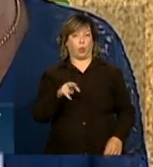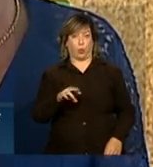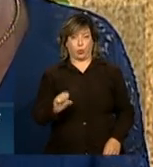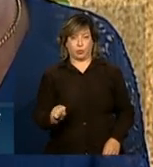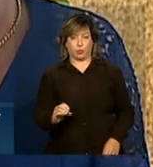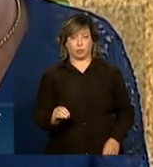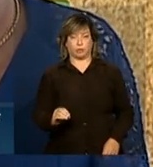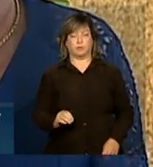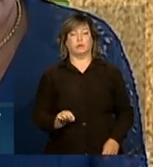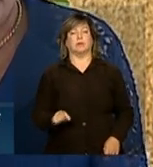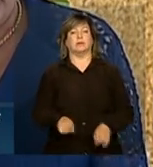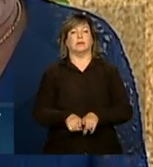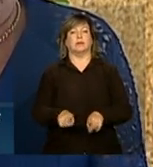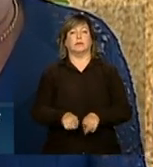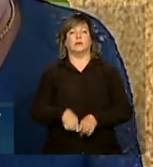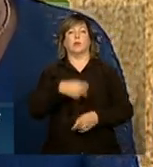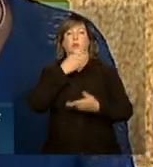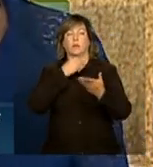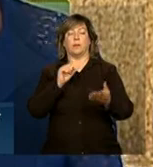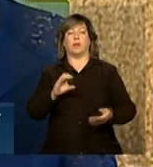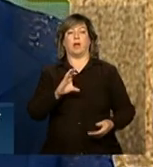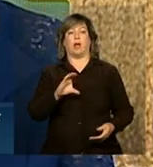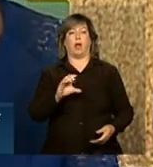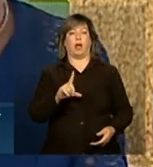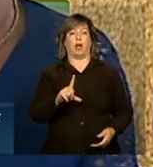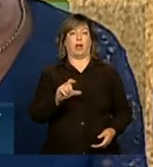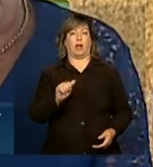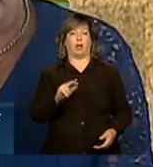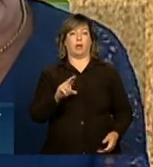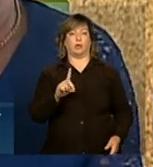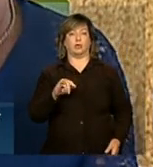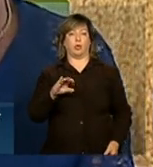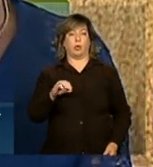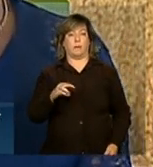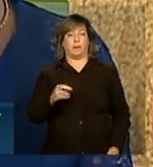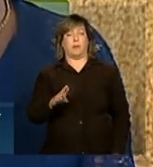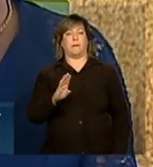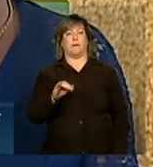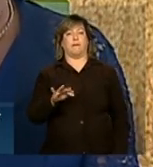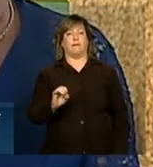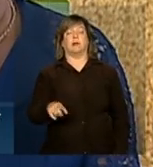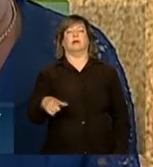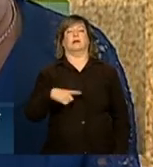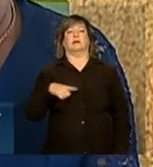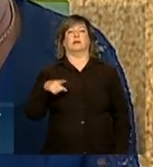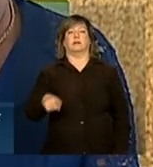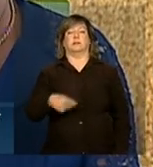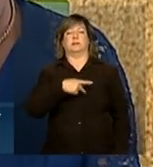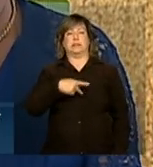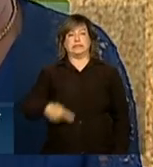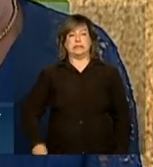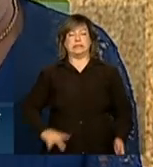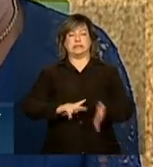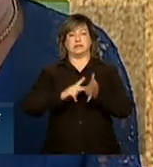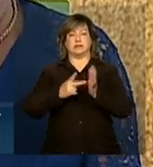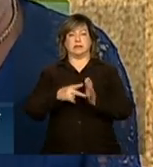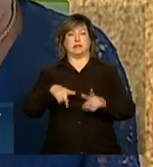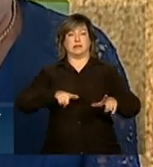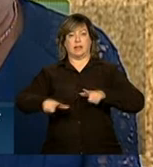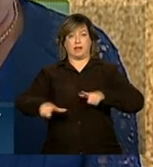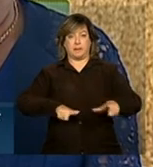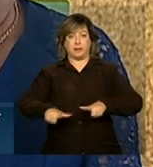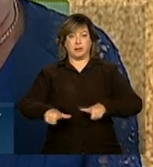o senhor Cláudio Omir Boff, presidente do Sindicato dos Trabalhadores e